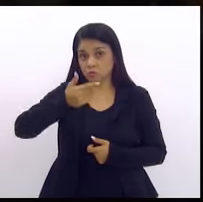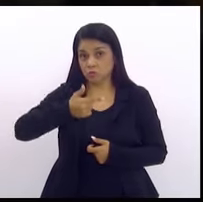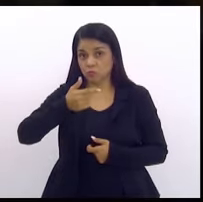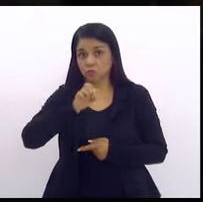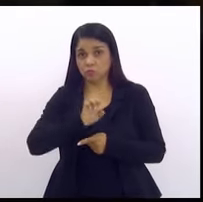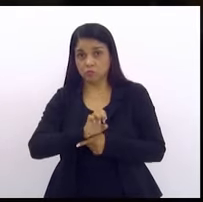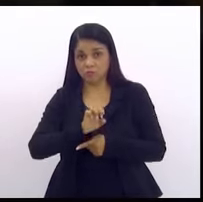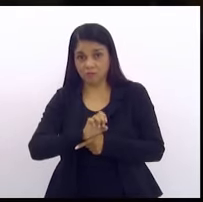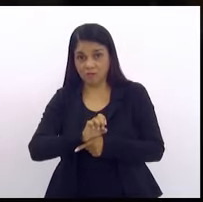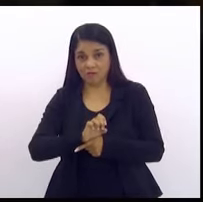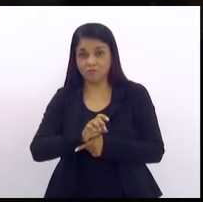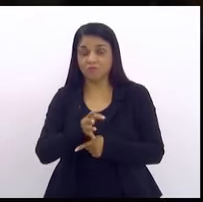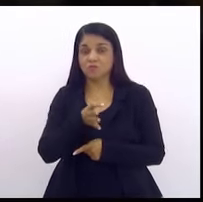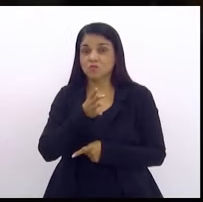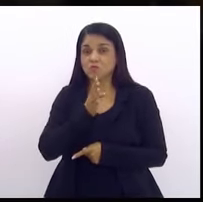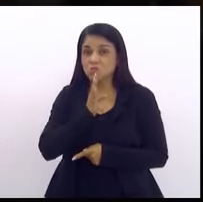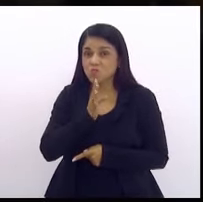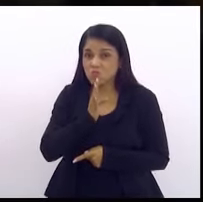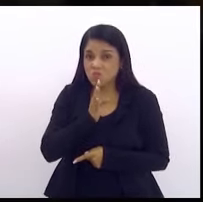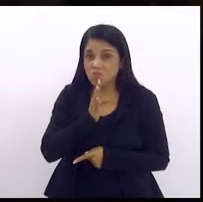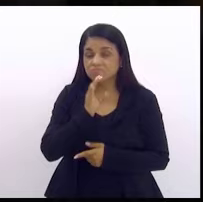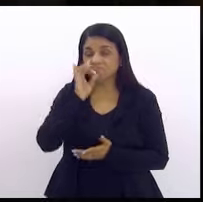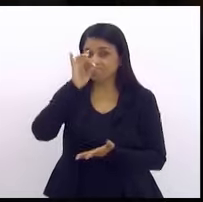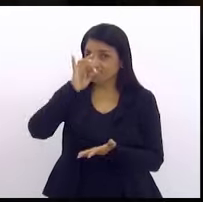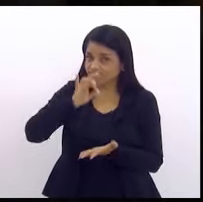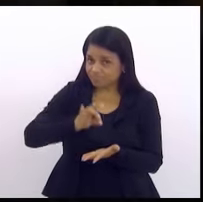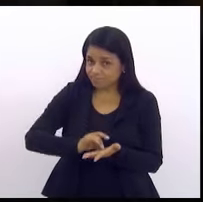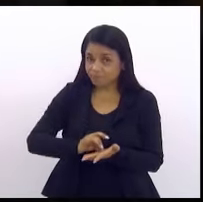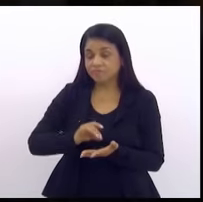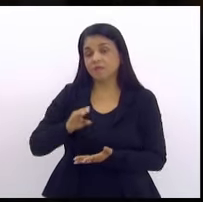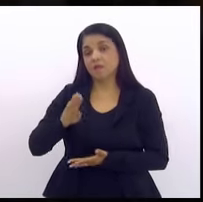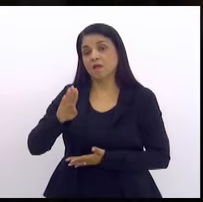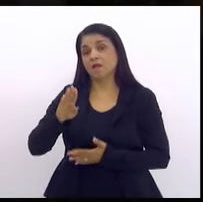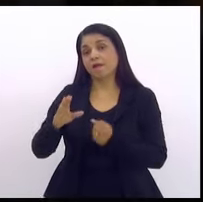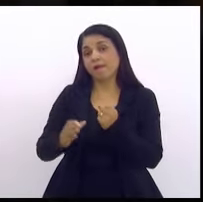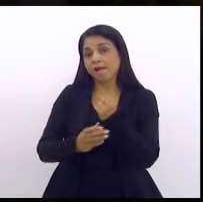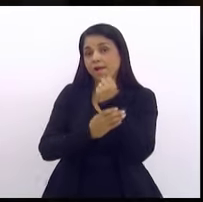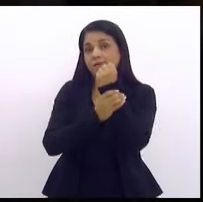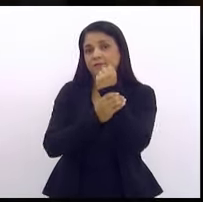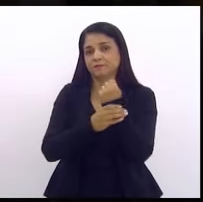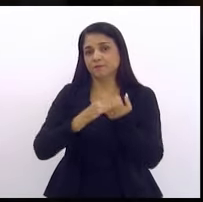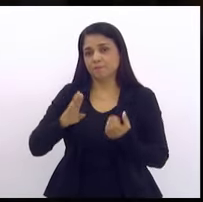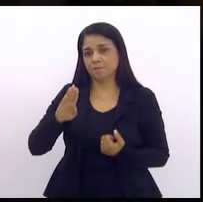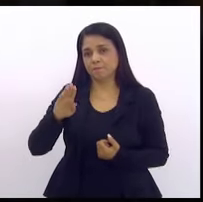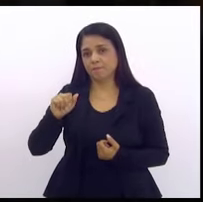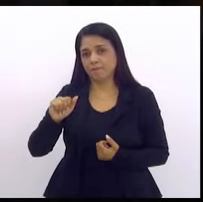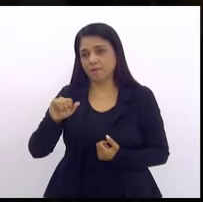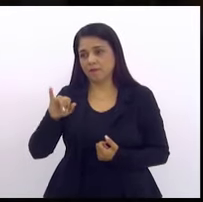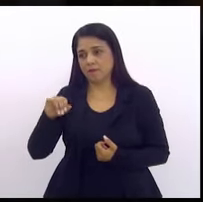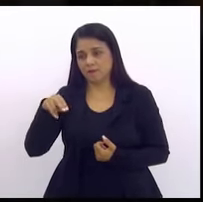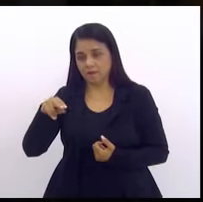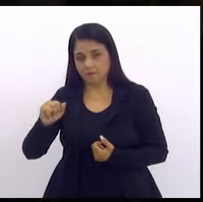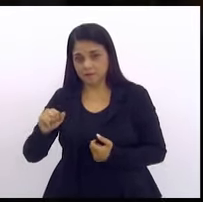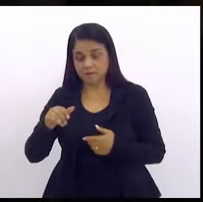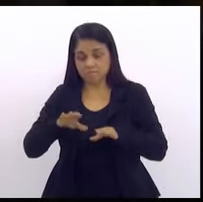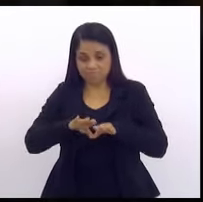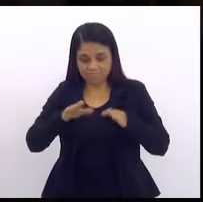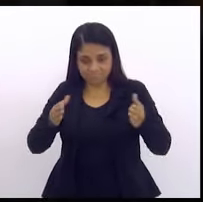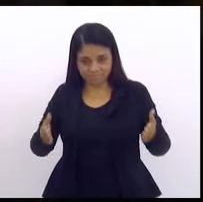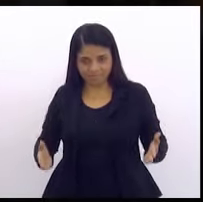seja, fazer esse reconhecimento aqui é garantir que as baianas do Acarajé possam colocar seus tabuleiros sem